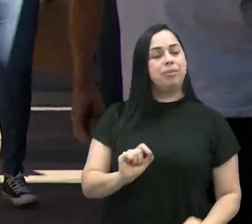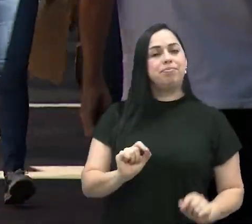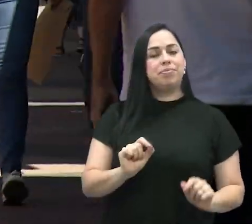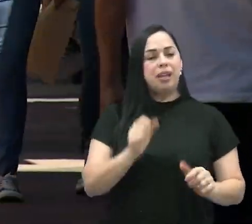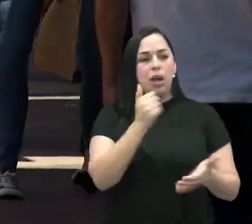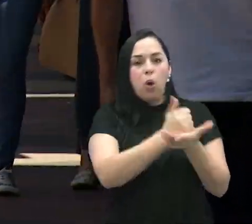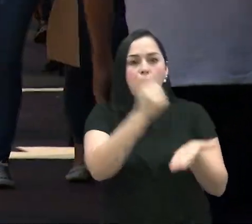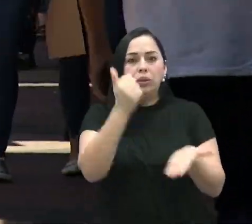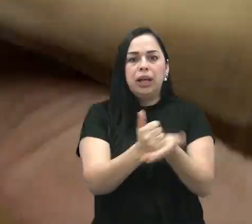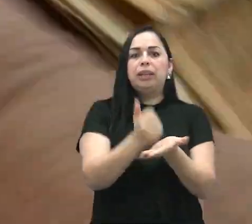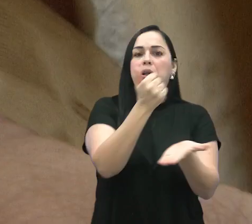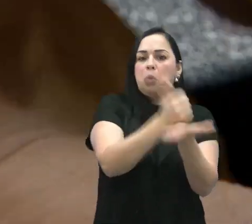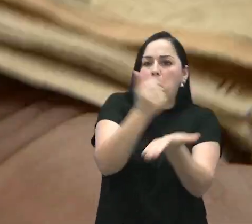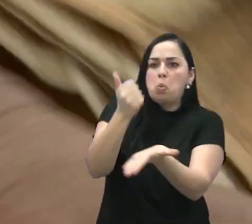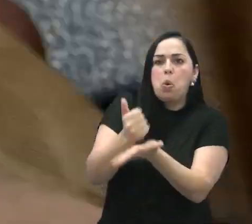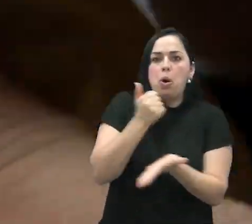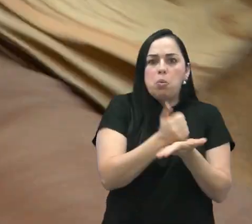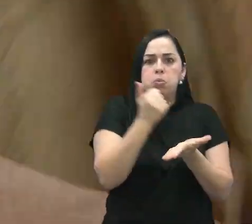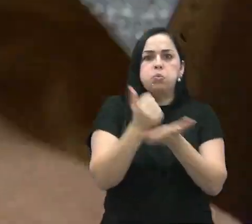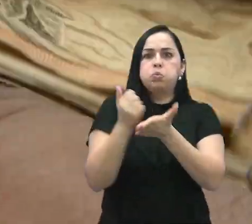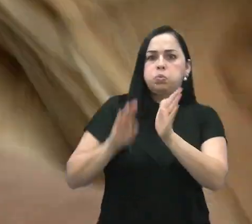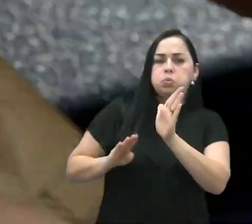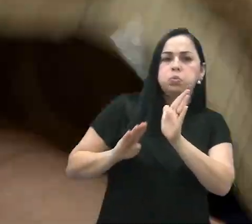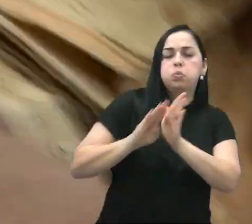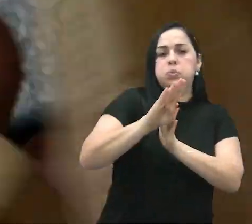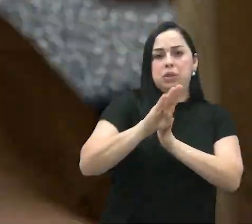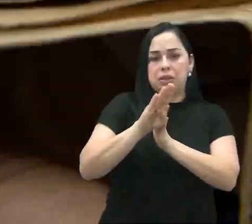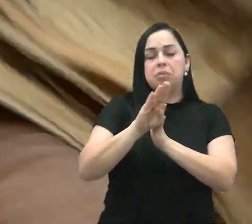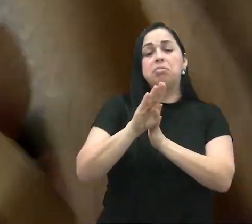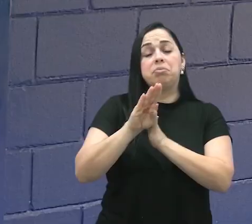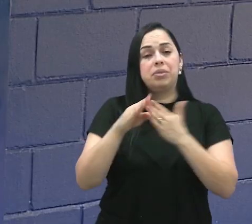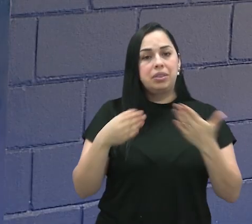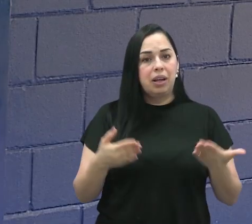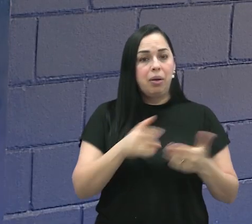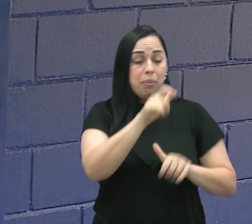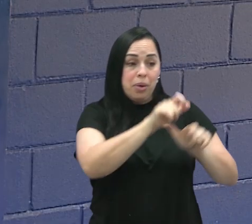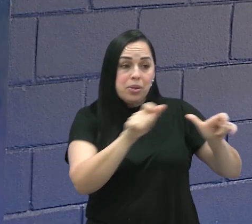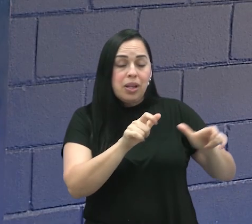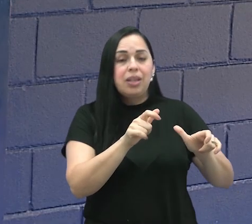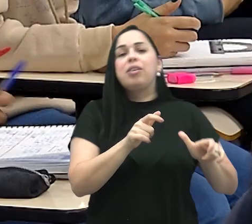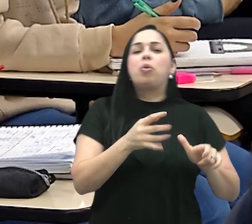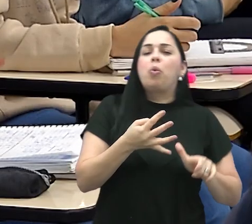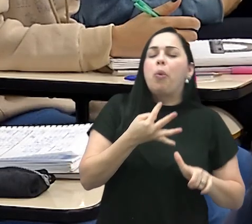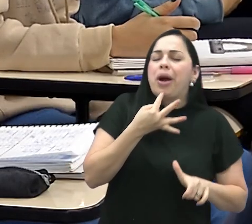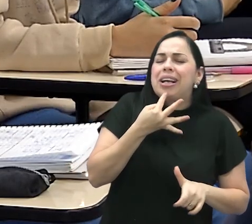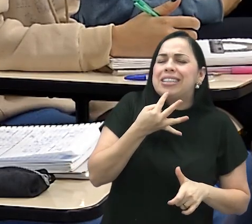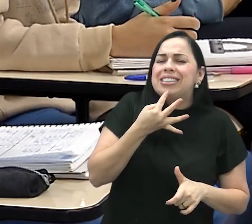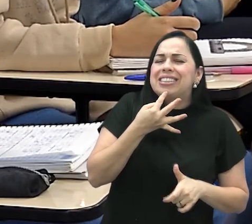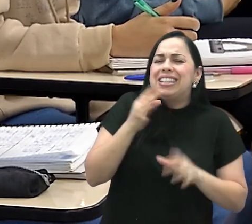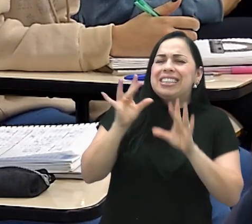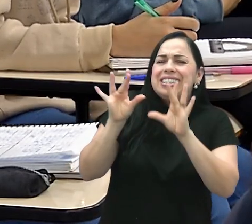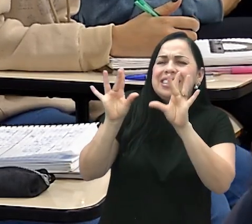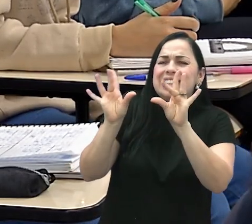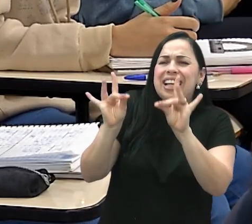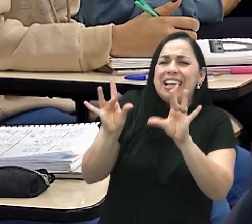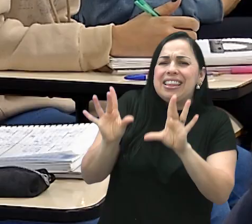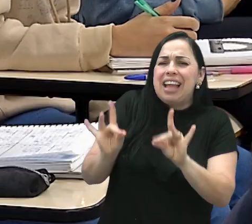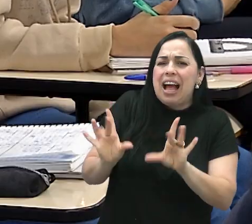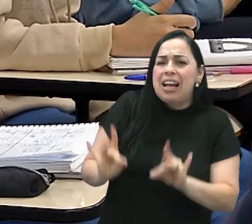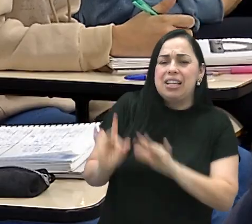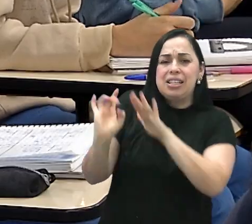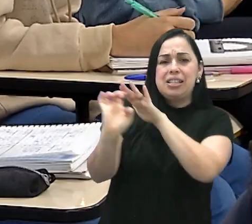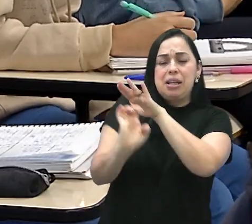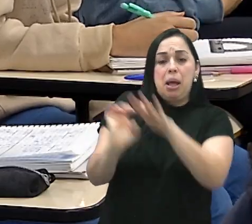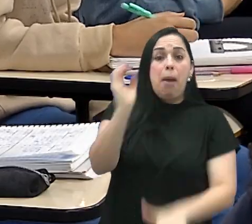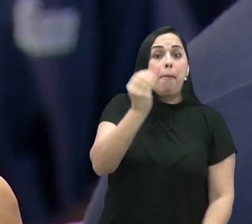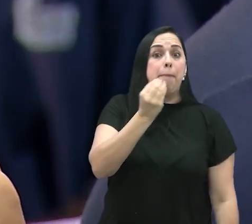de profissionais da cidade e ter impactos na economia local. Para os alunos, a chance de conhecer de perto o funcionamento